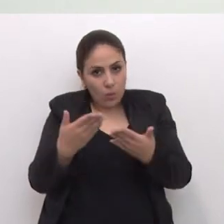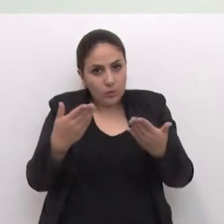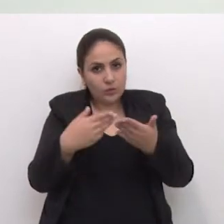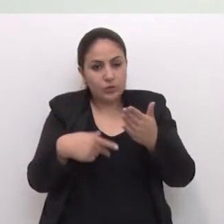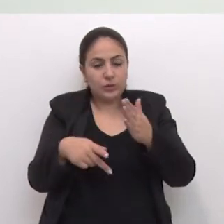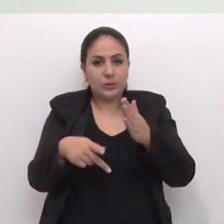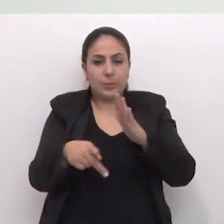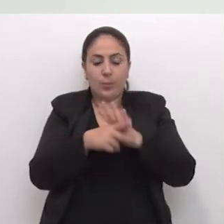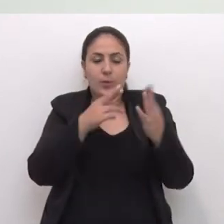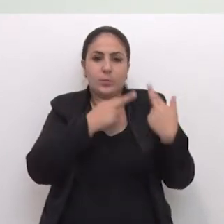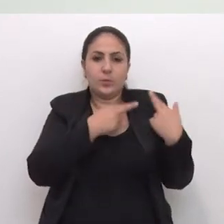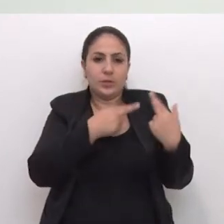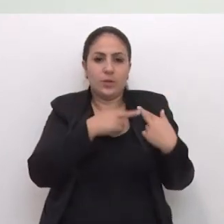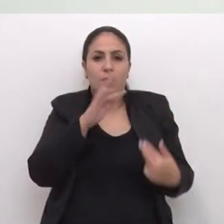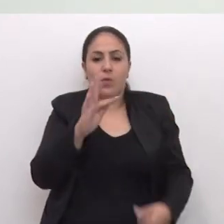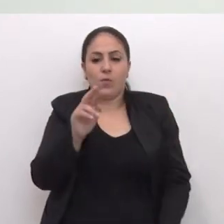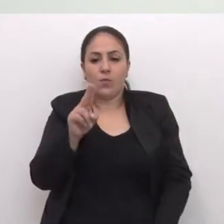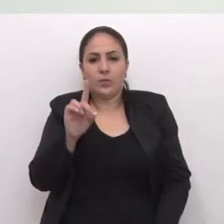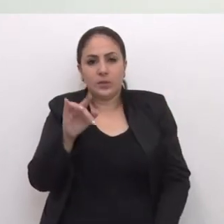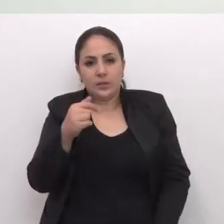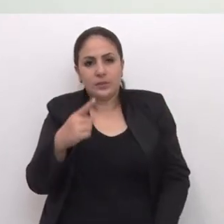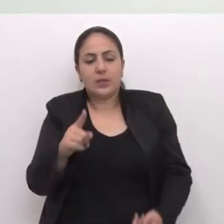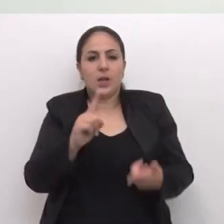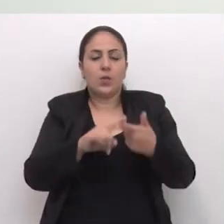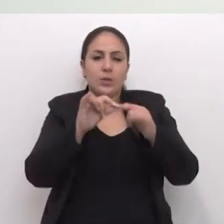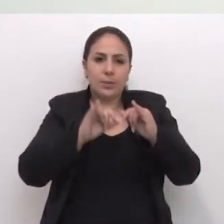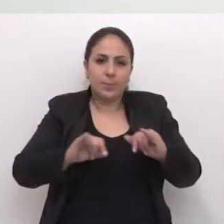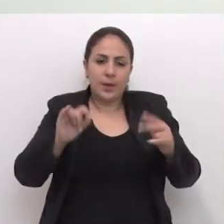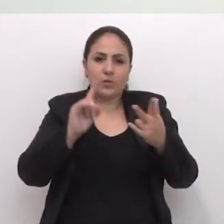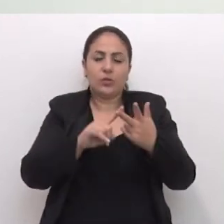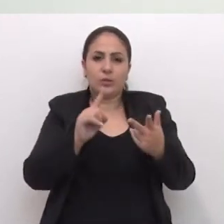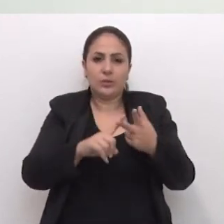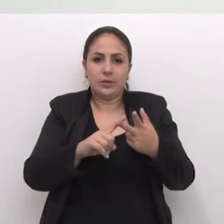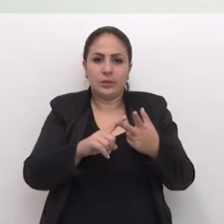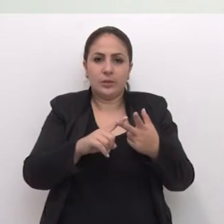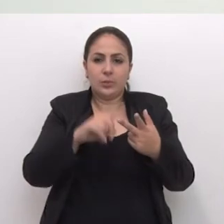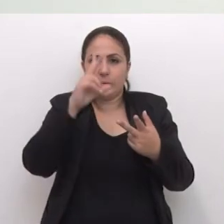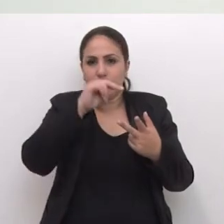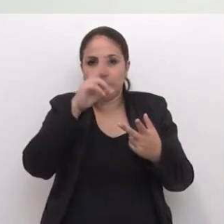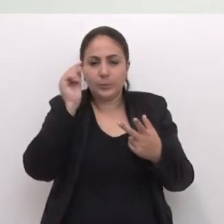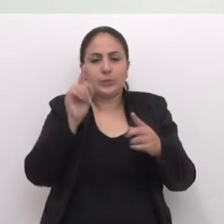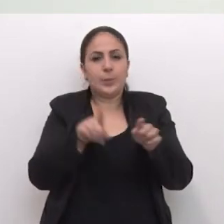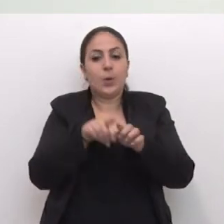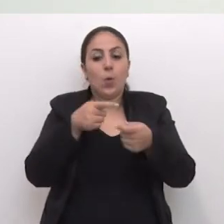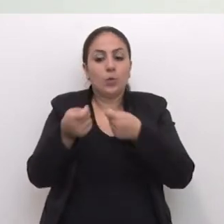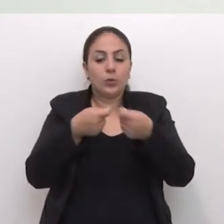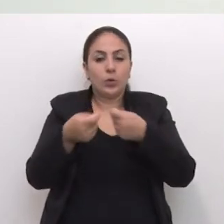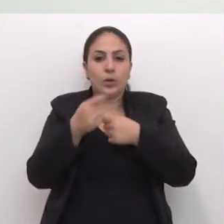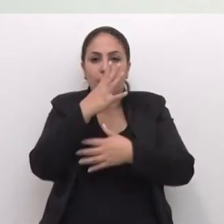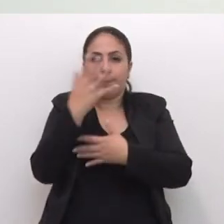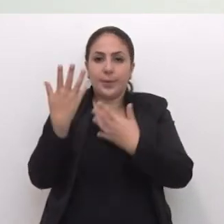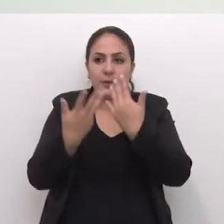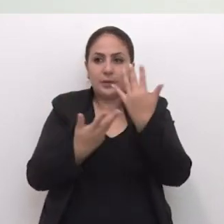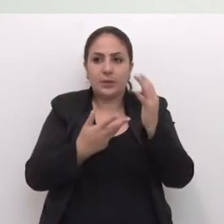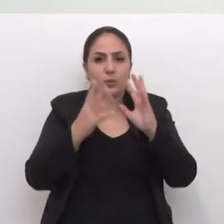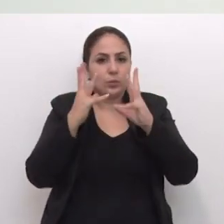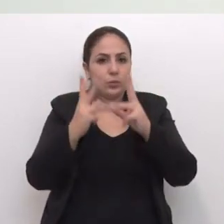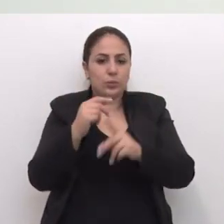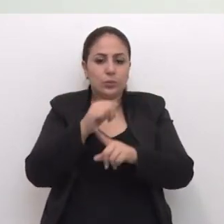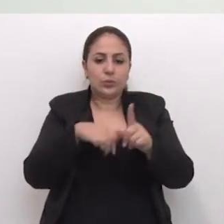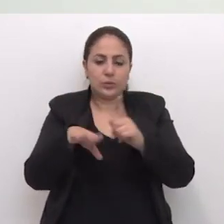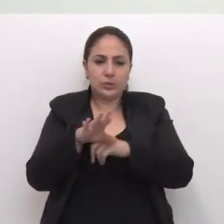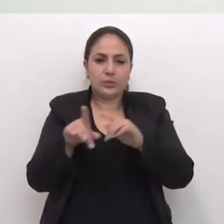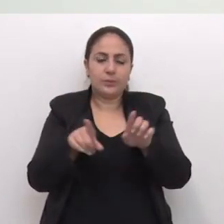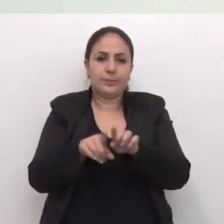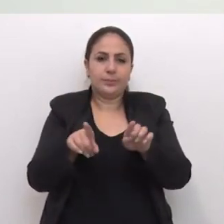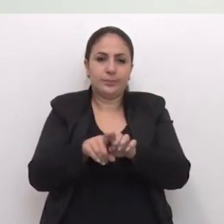está nas mãos da Fundação, nas mãos da IMED, Poder Público, enfim, né, nesse controle também dessa parte ambiental, então. Um legado ambiental, além de um